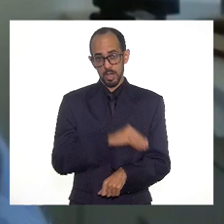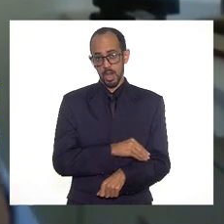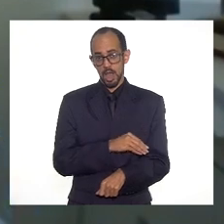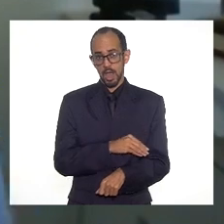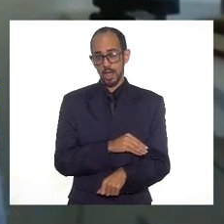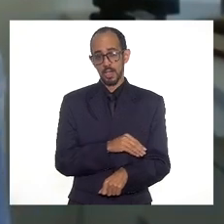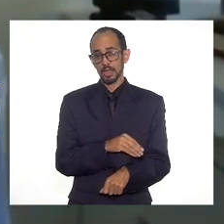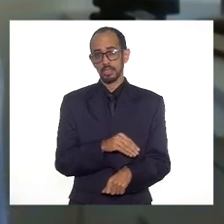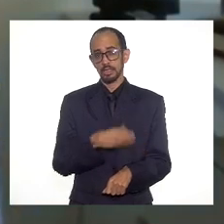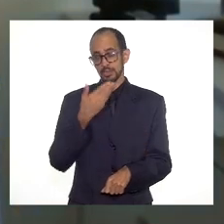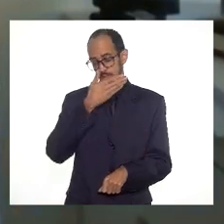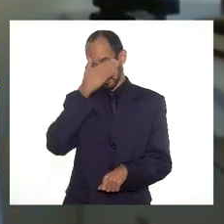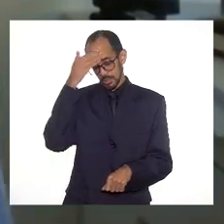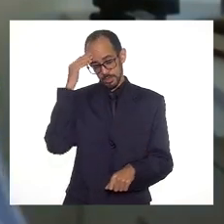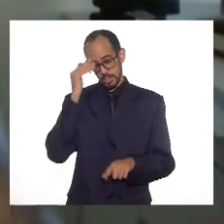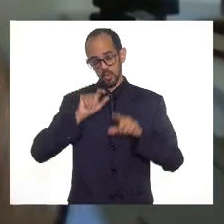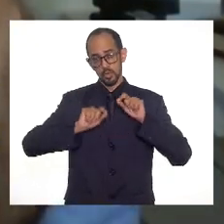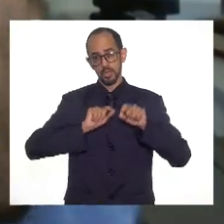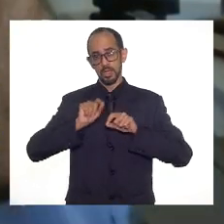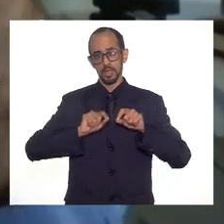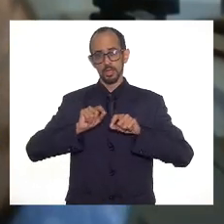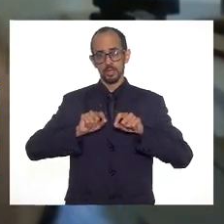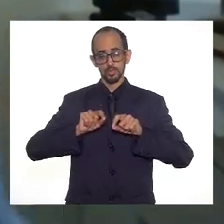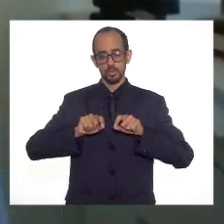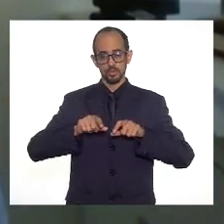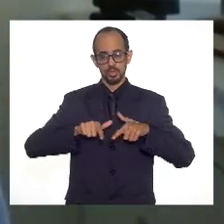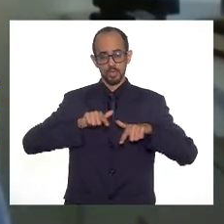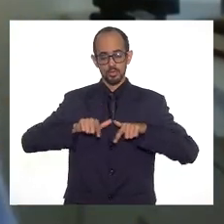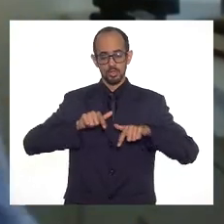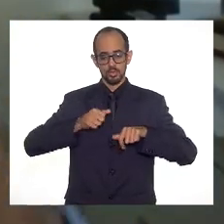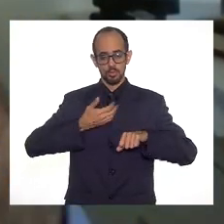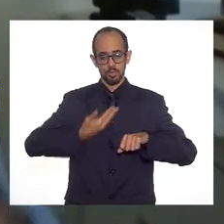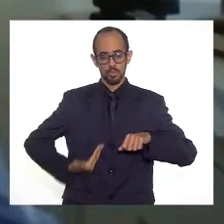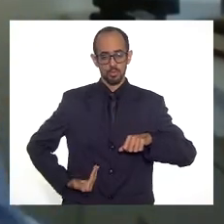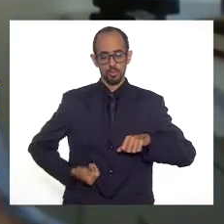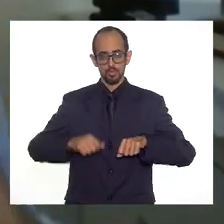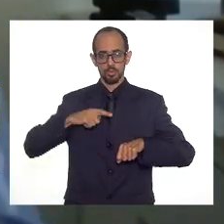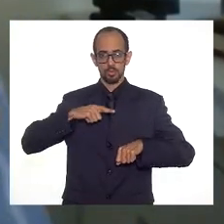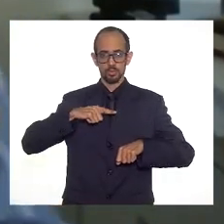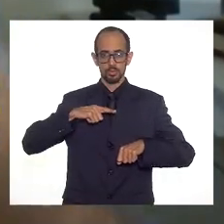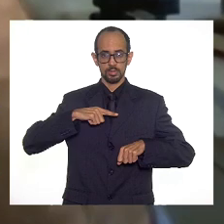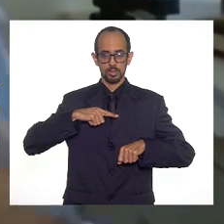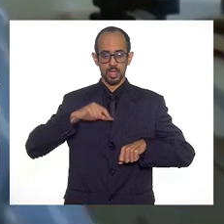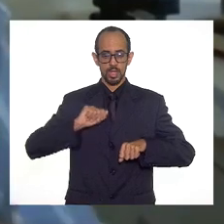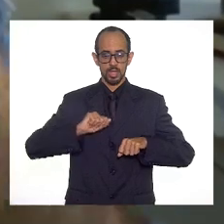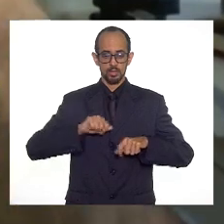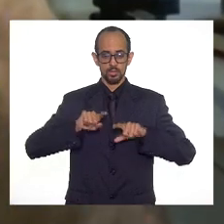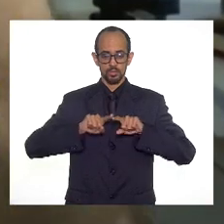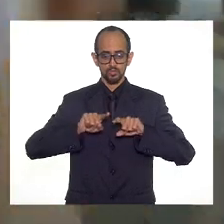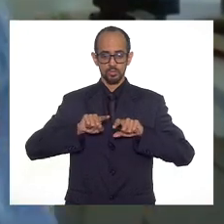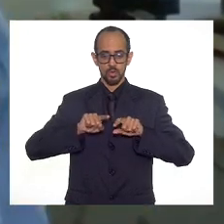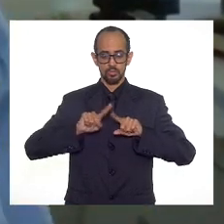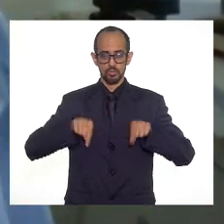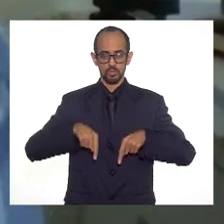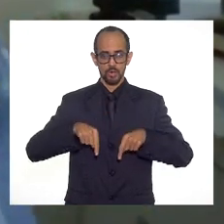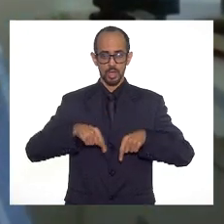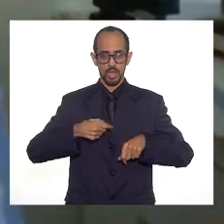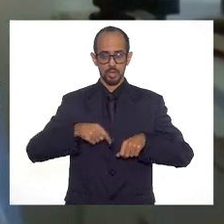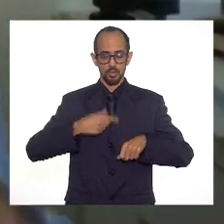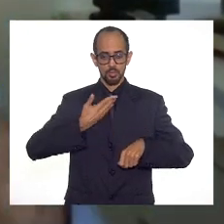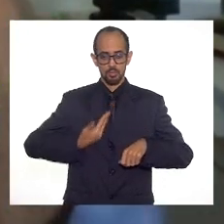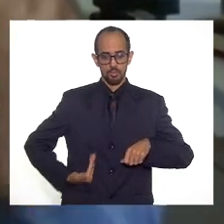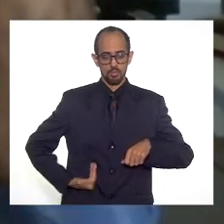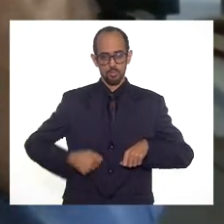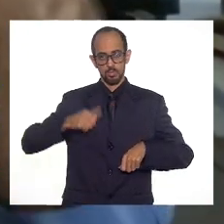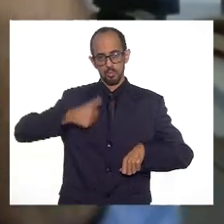se qualifica com o servidor público bem remunerado e também qualificado.